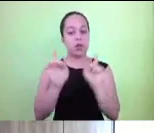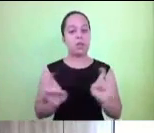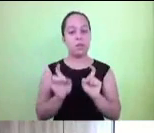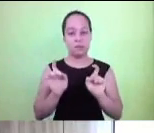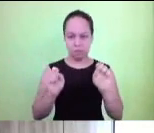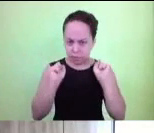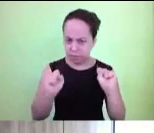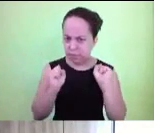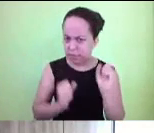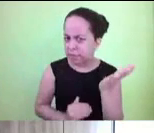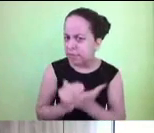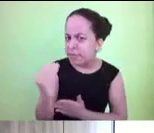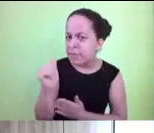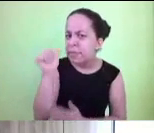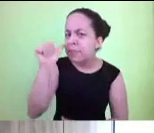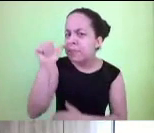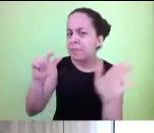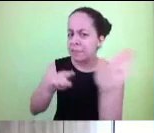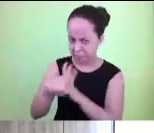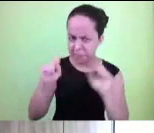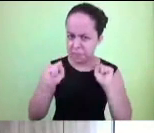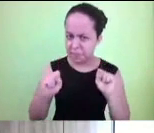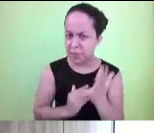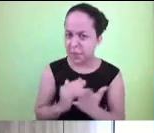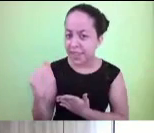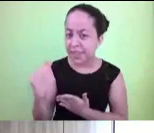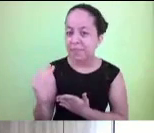Podemos? Podemos, Angélica.